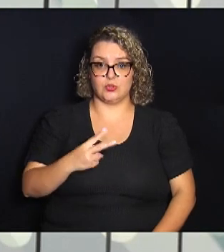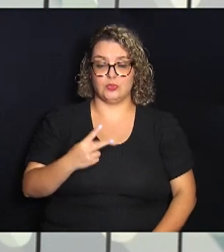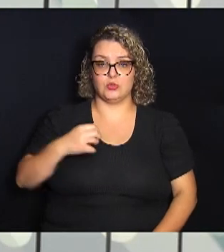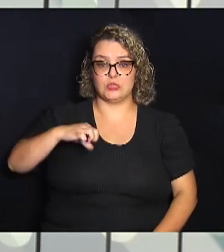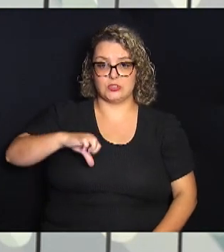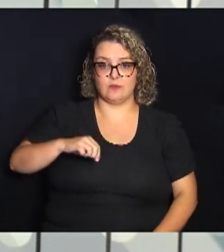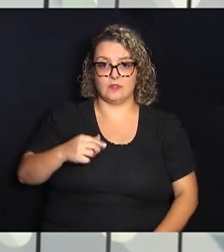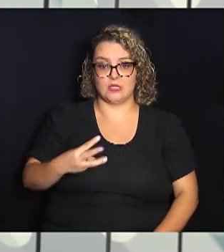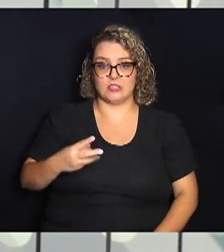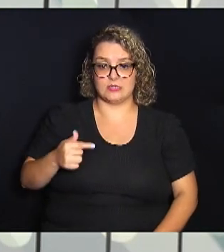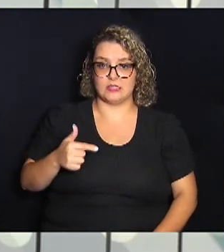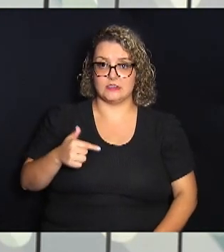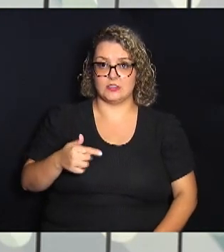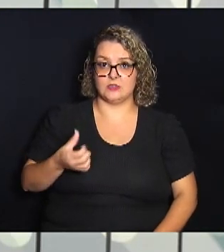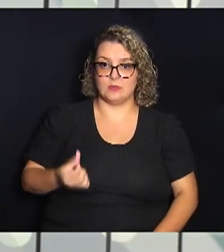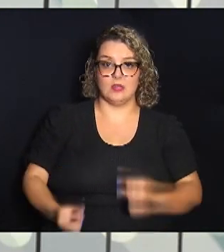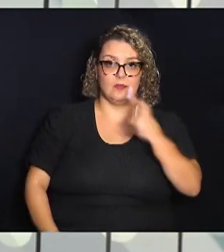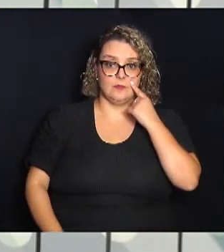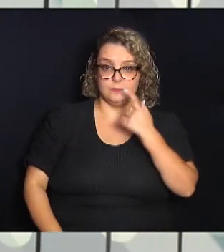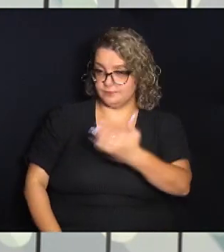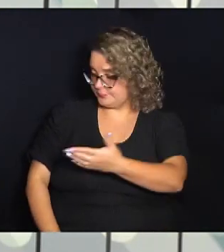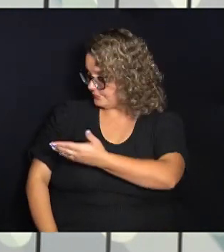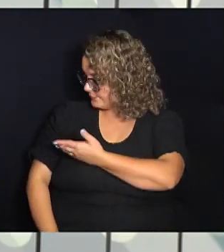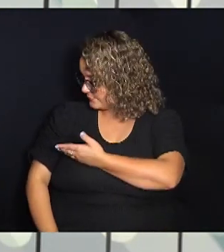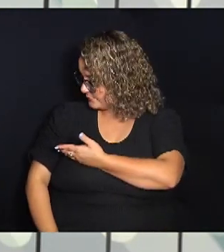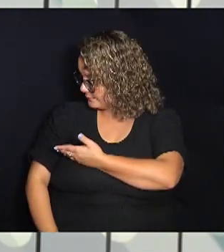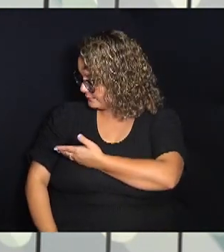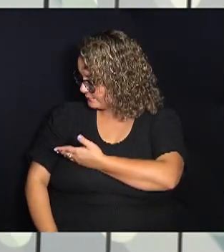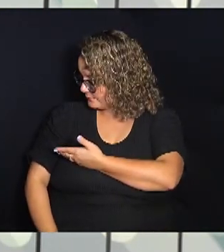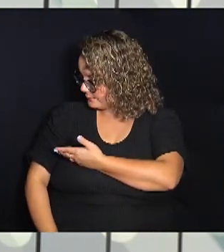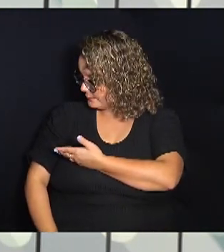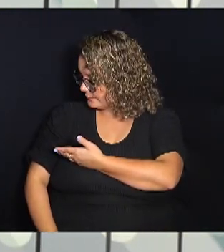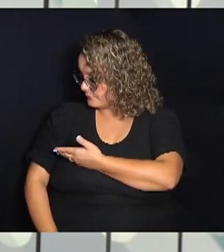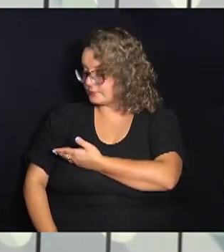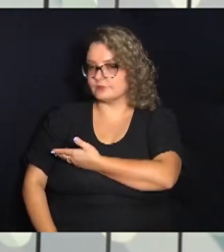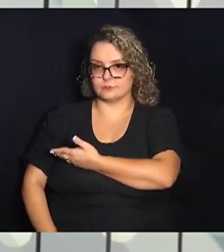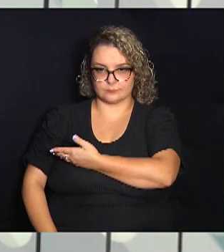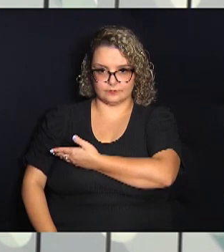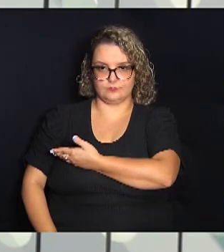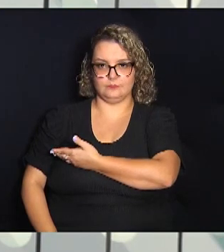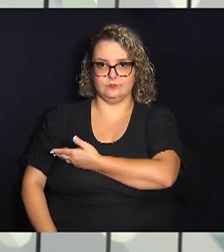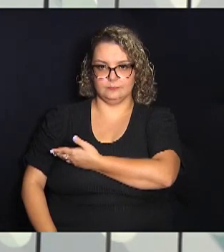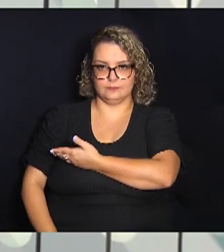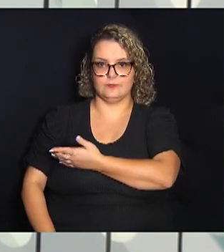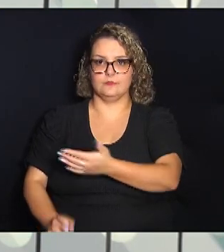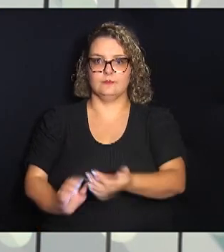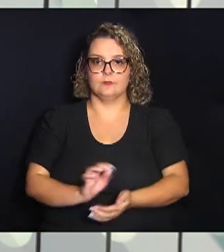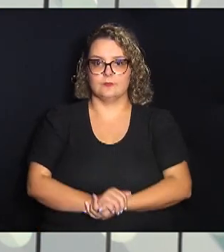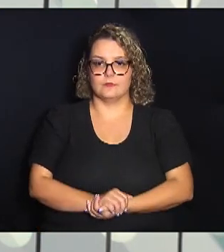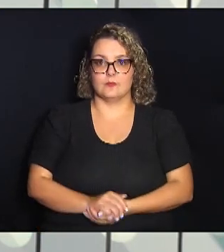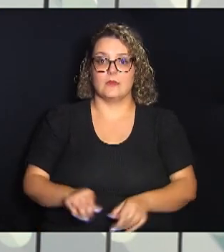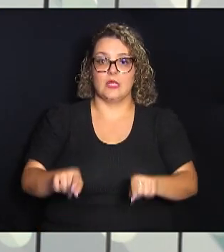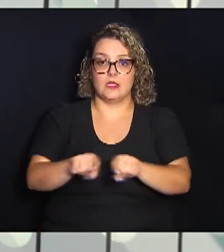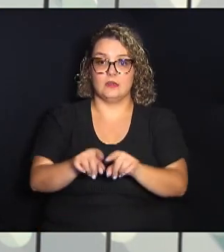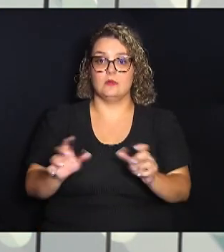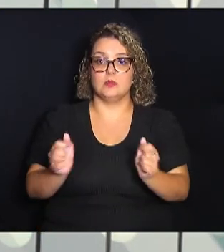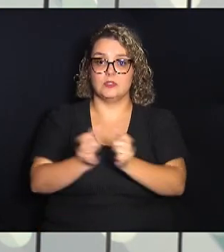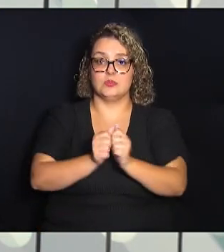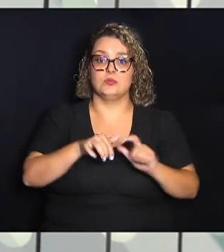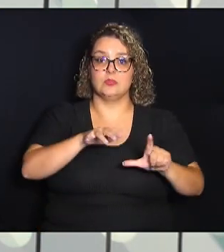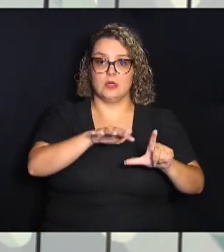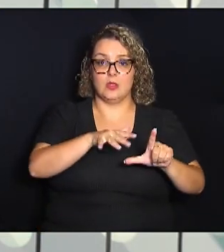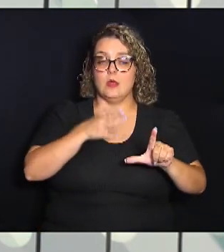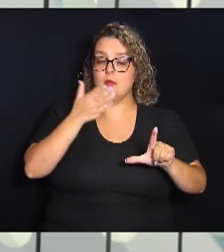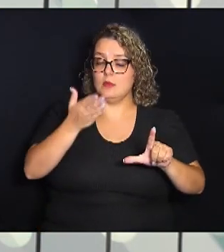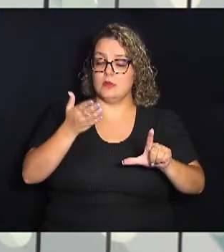97829 3776, que vai aparecer aí na sua tela, já está aparecendo, olha aí. E também junto o QR Code para